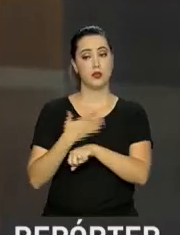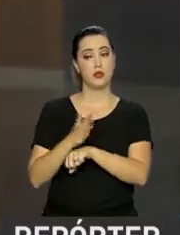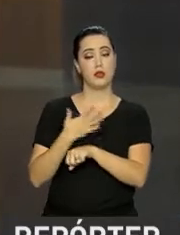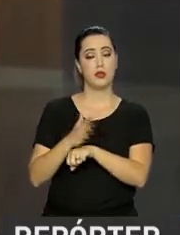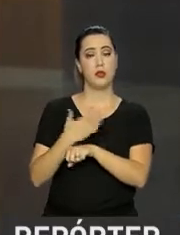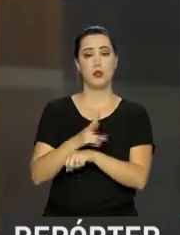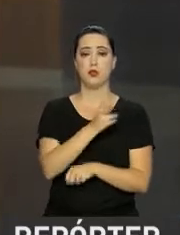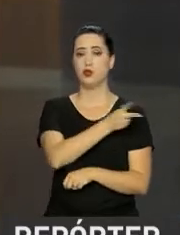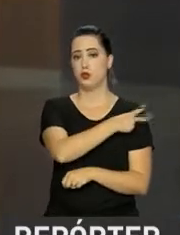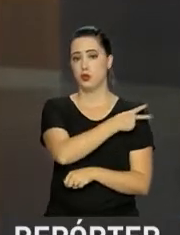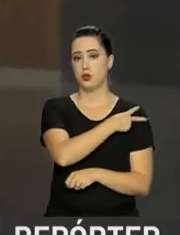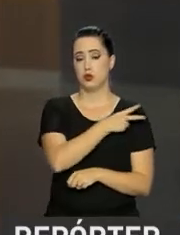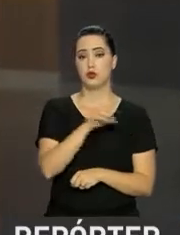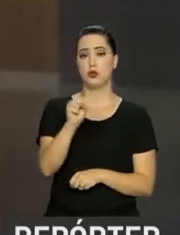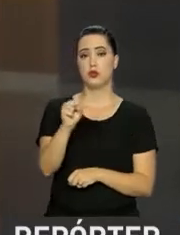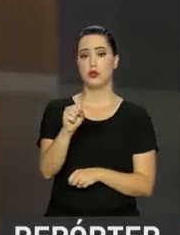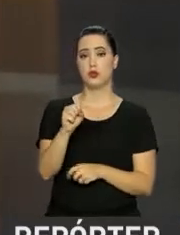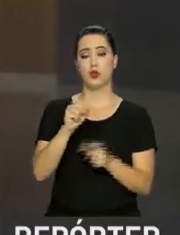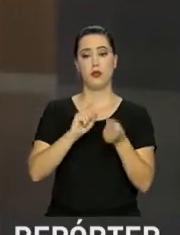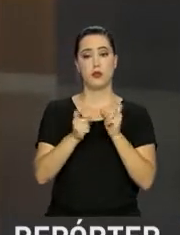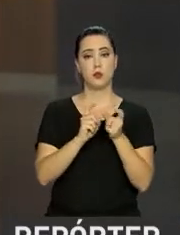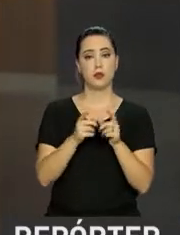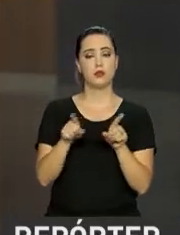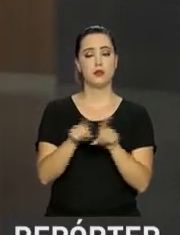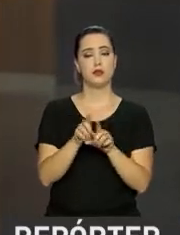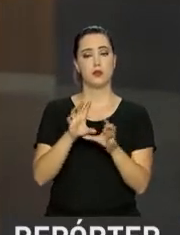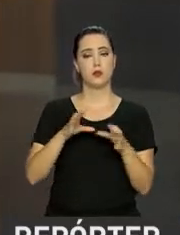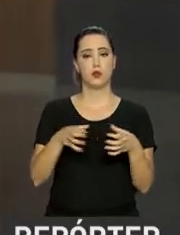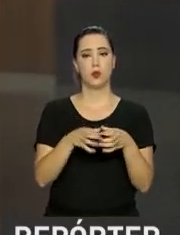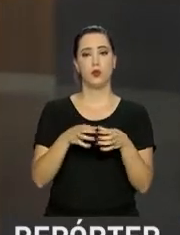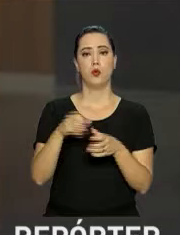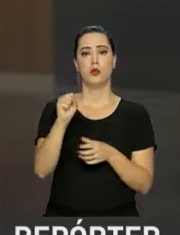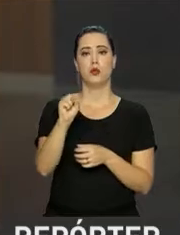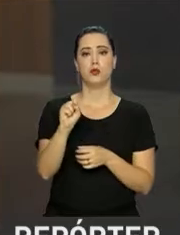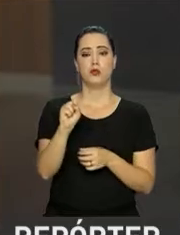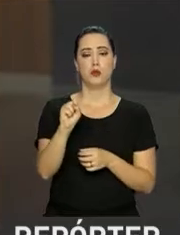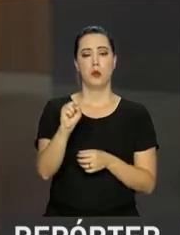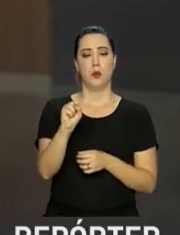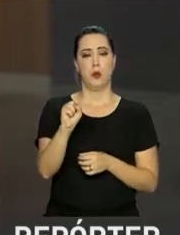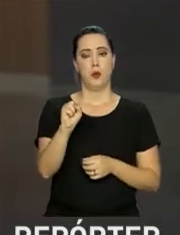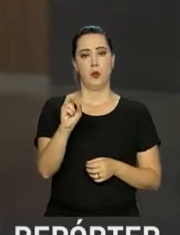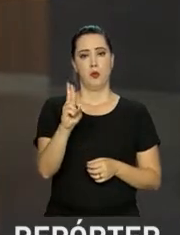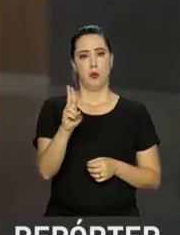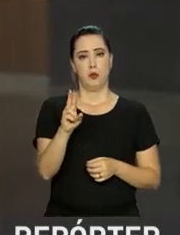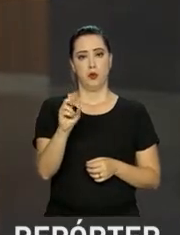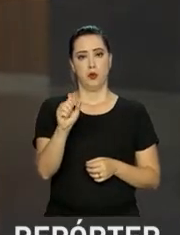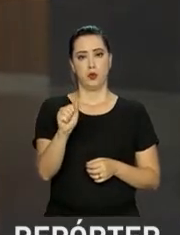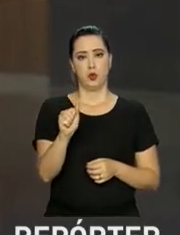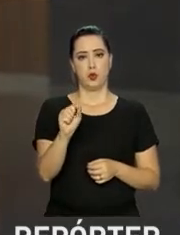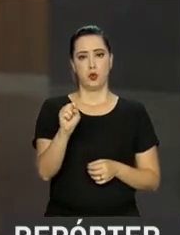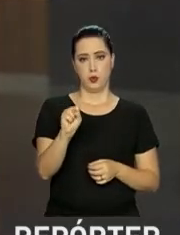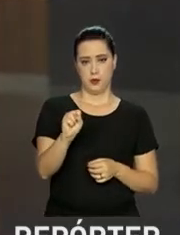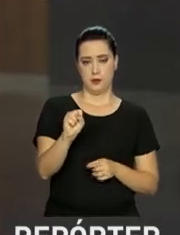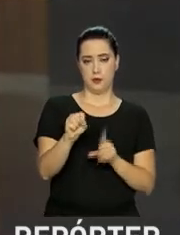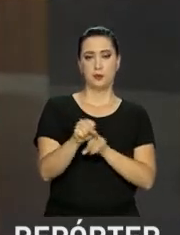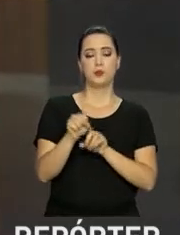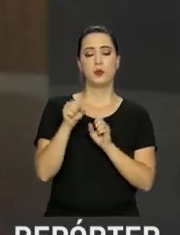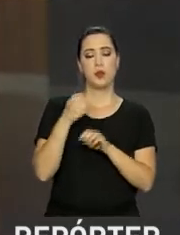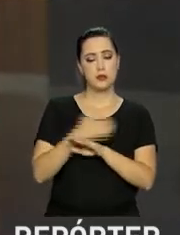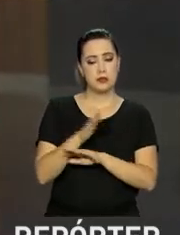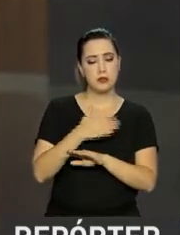e trabalhadores do suas em dez estados da federação para que a gente possa realmente capacitá los para o atendimento